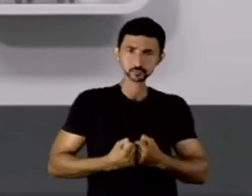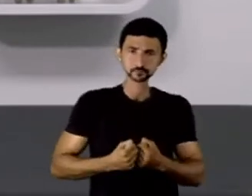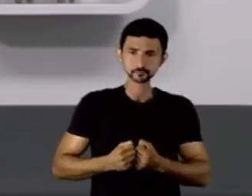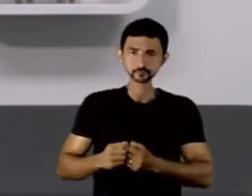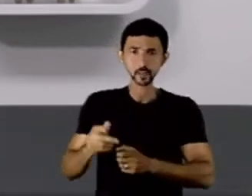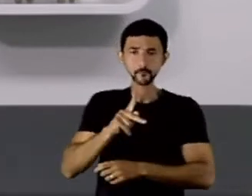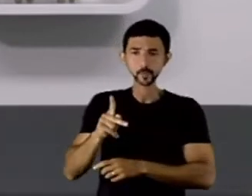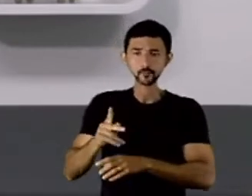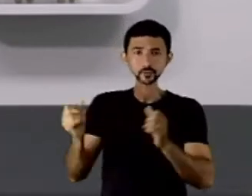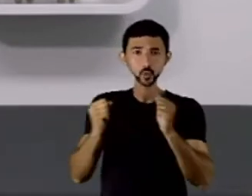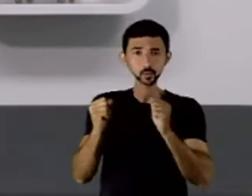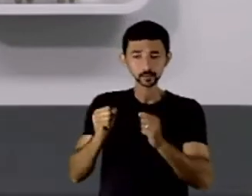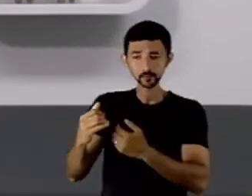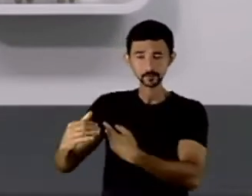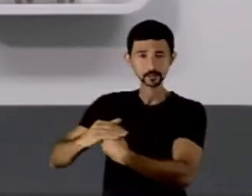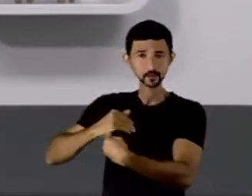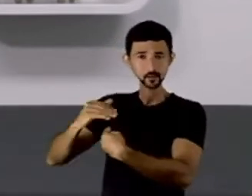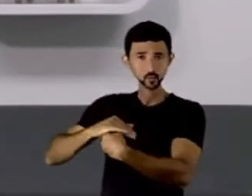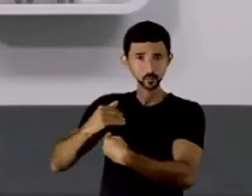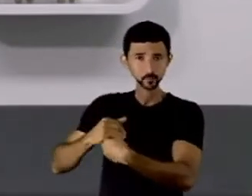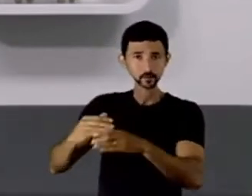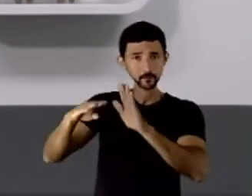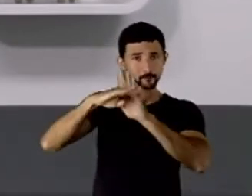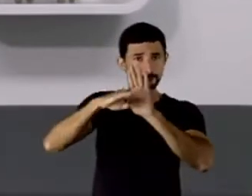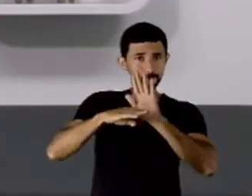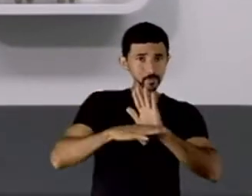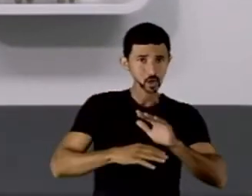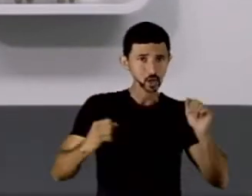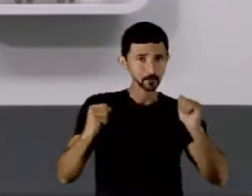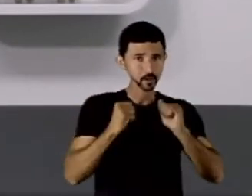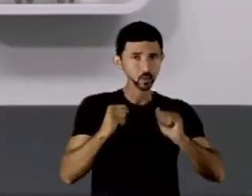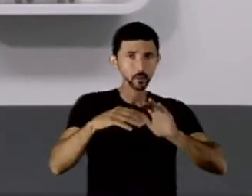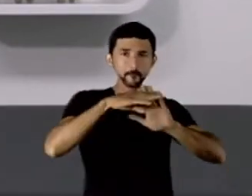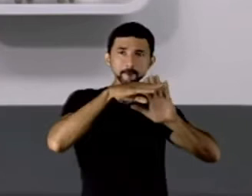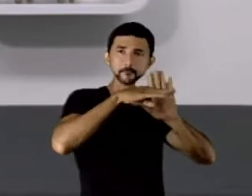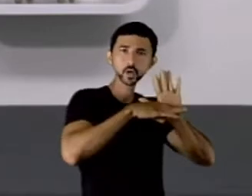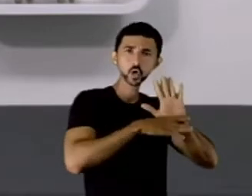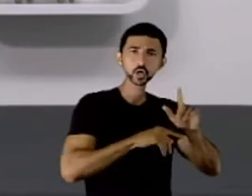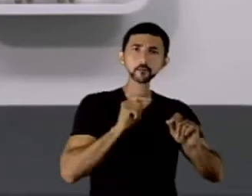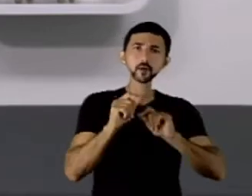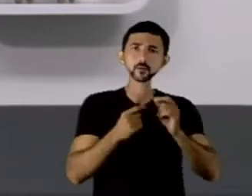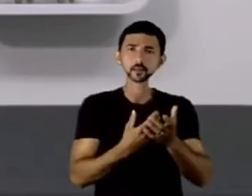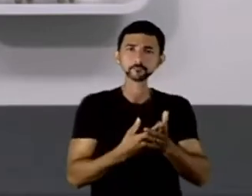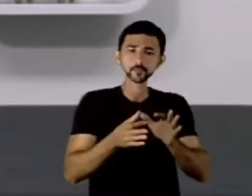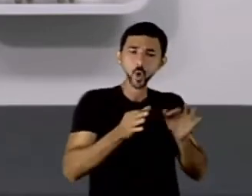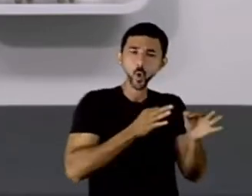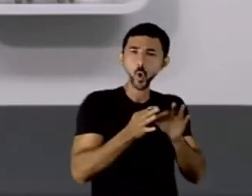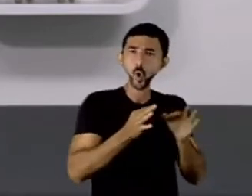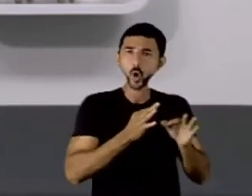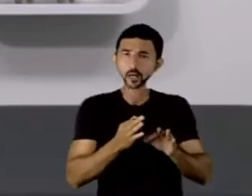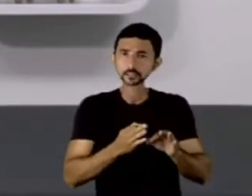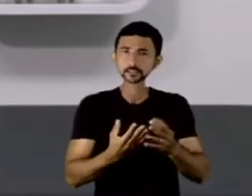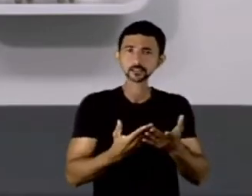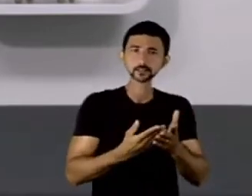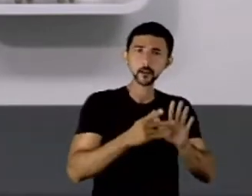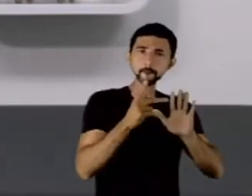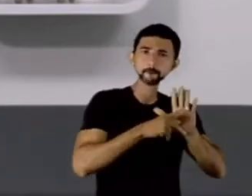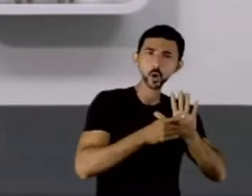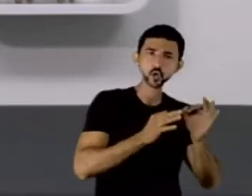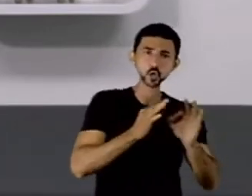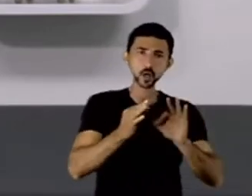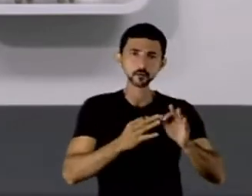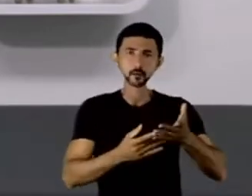professor de educação física que passou um programa. O que é o programa? É uma organização, é um planejamento